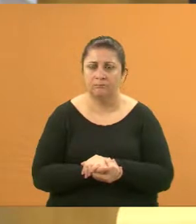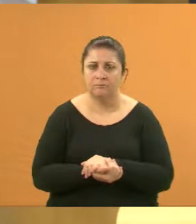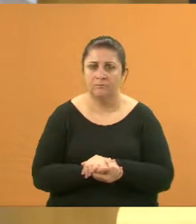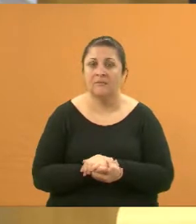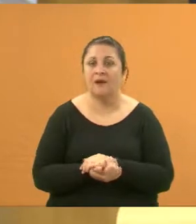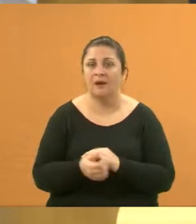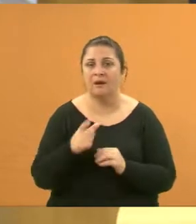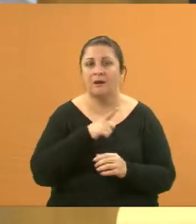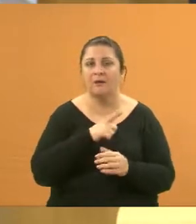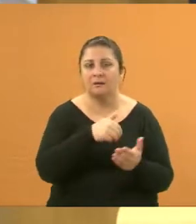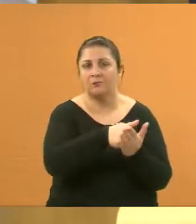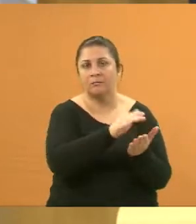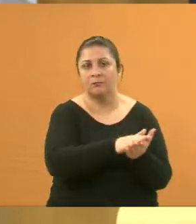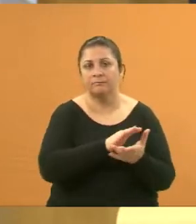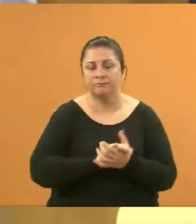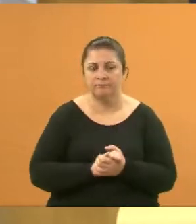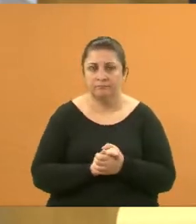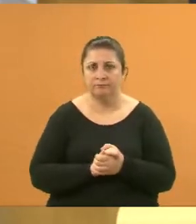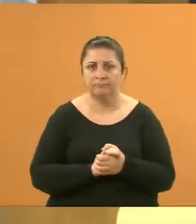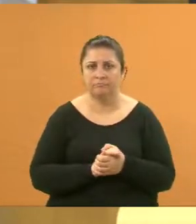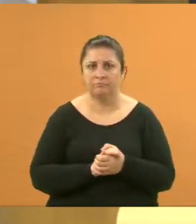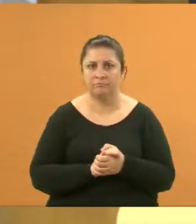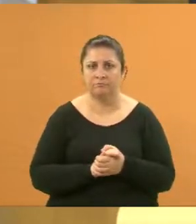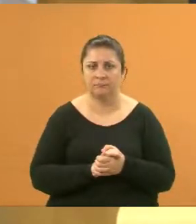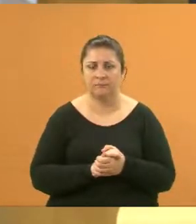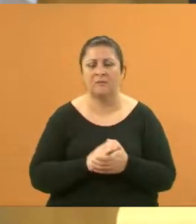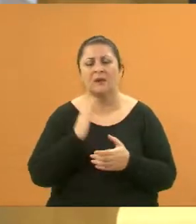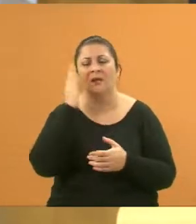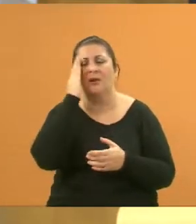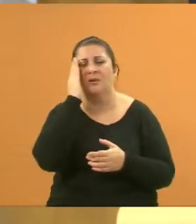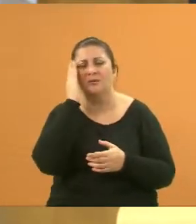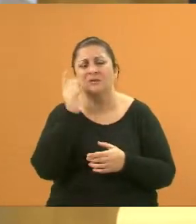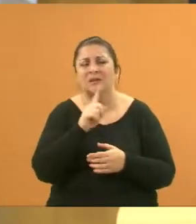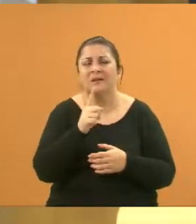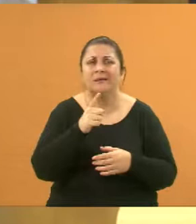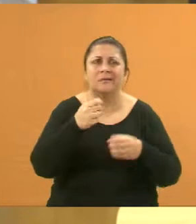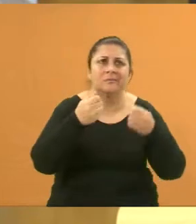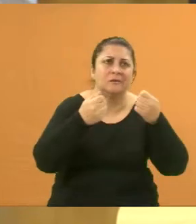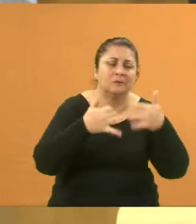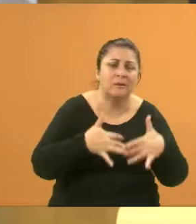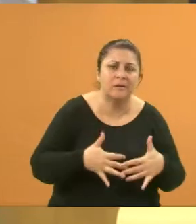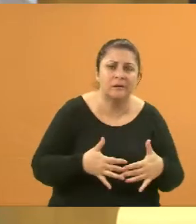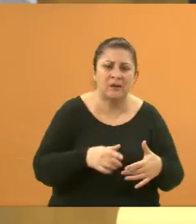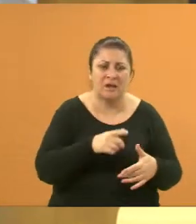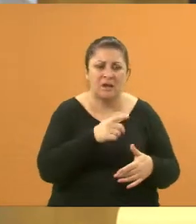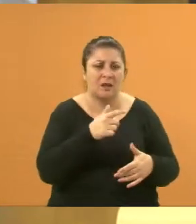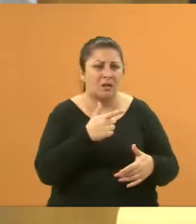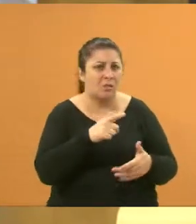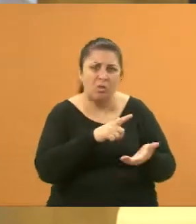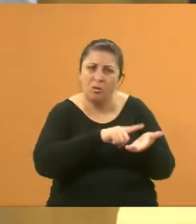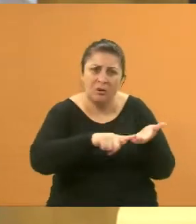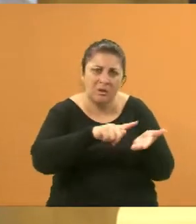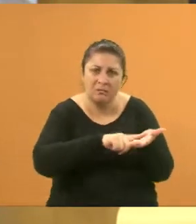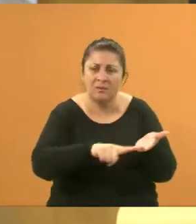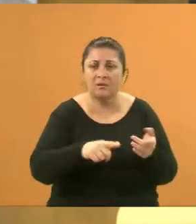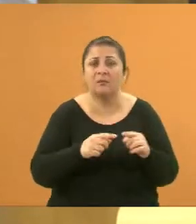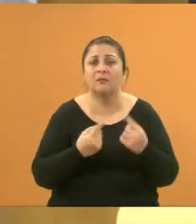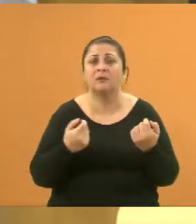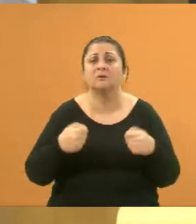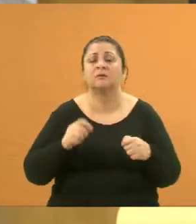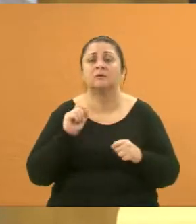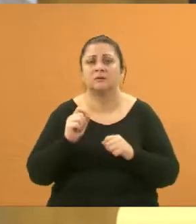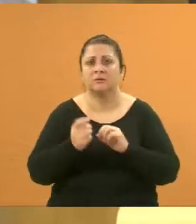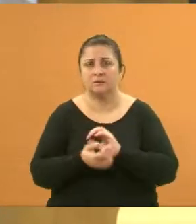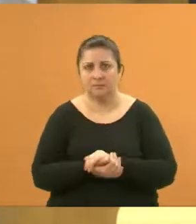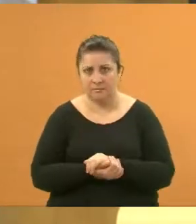é penalizado. Eu sei que não justifica não limpar e tal, enfim, isso, aquilo, mas tem que haver o quê? Tem